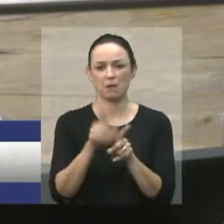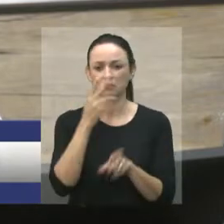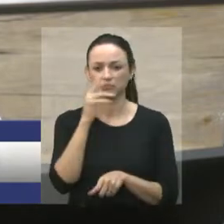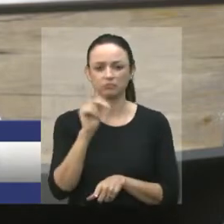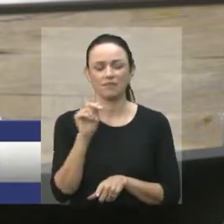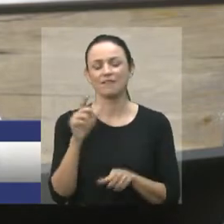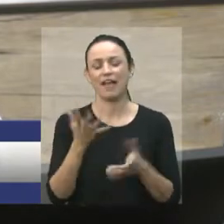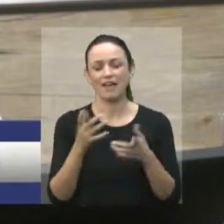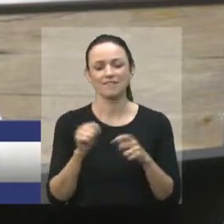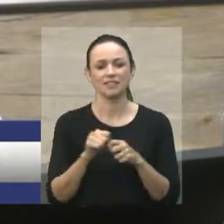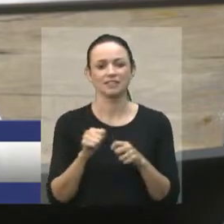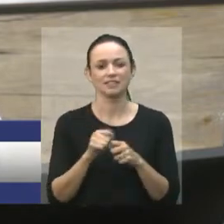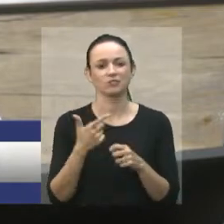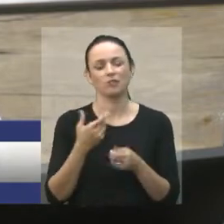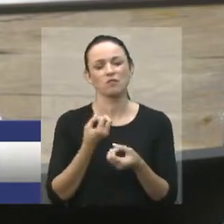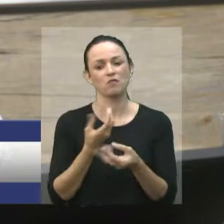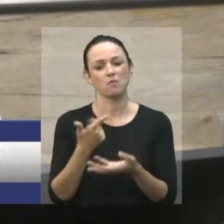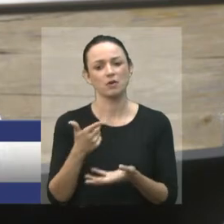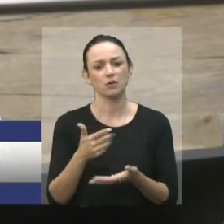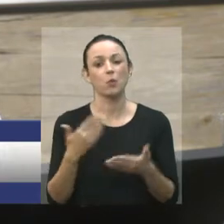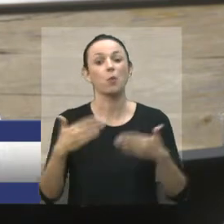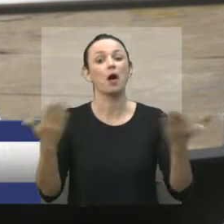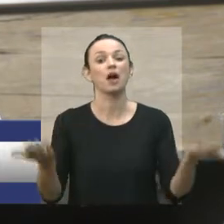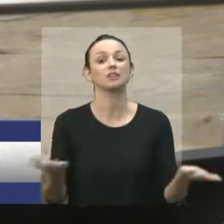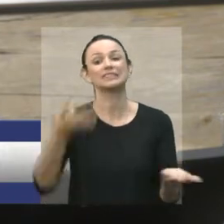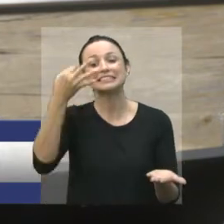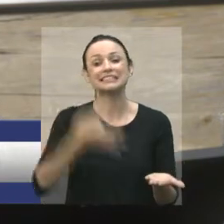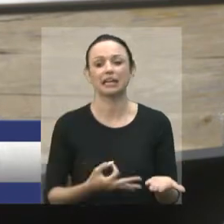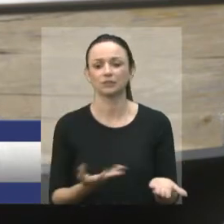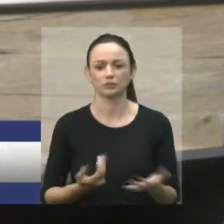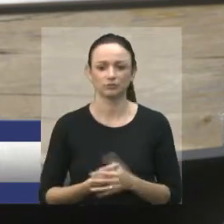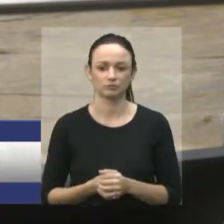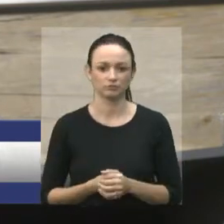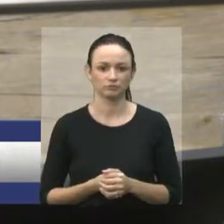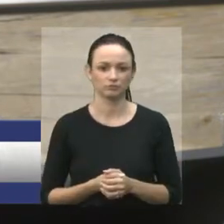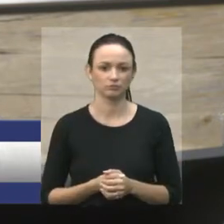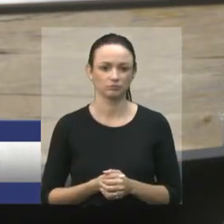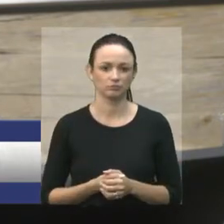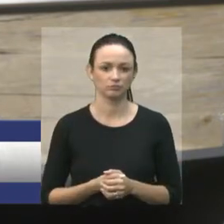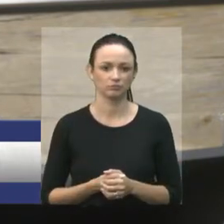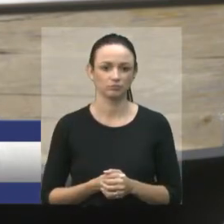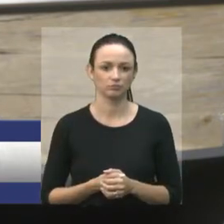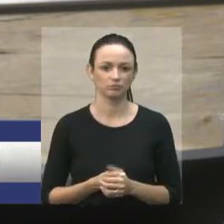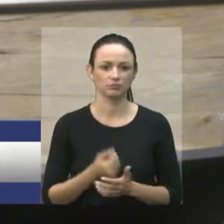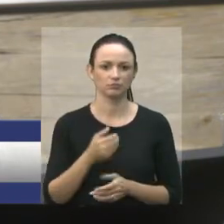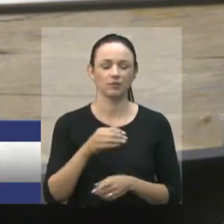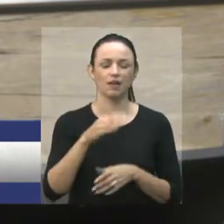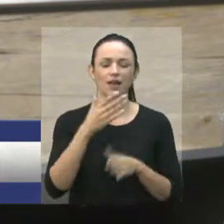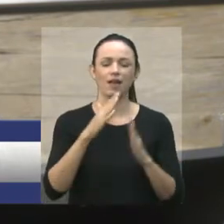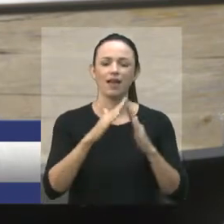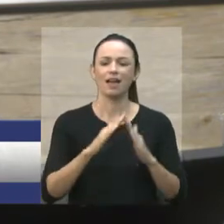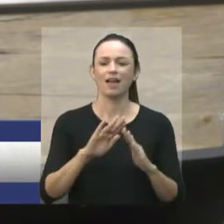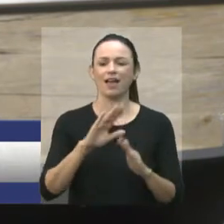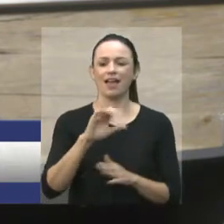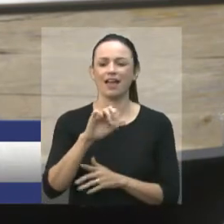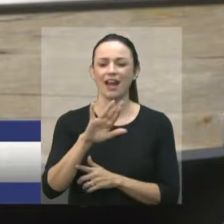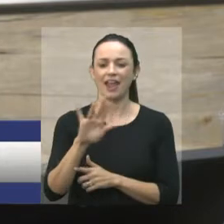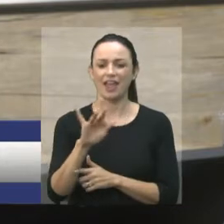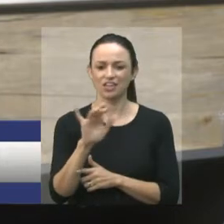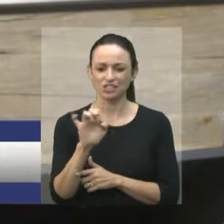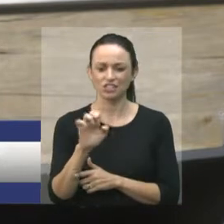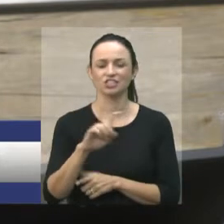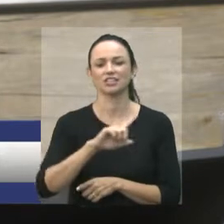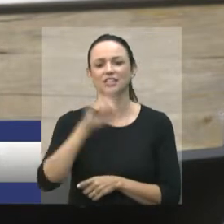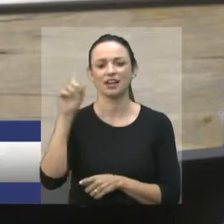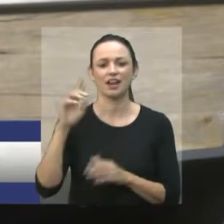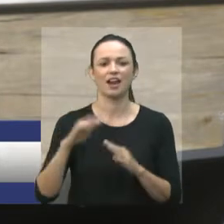vai ter essa informação de quando exatamente vai ser. Com relação às creches, aquilo que é necessário lá em cima, no